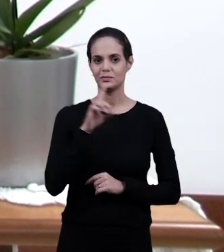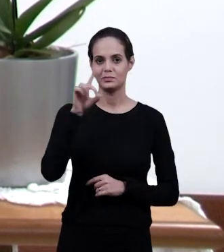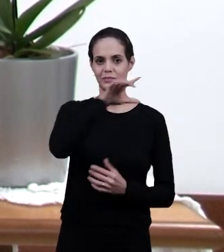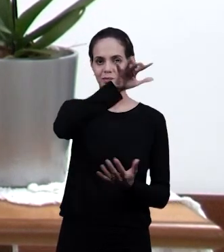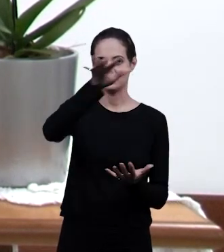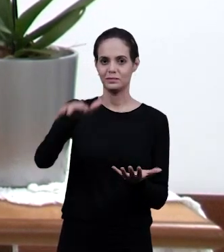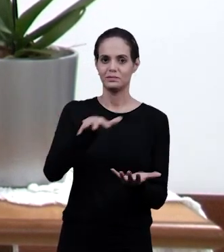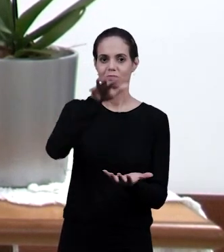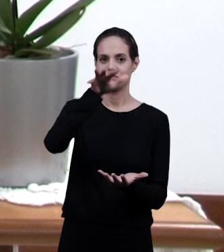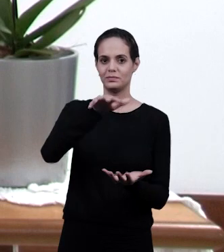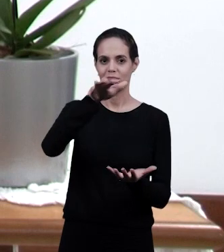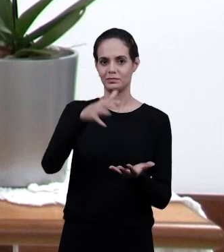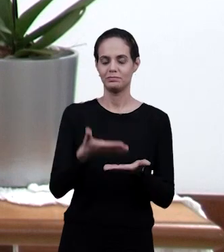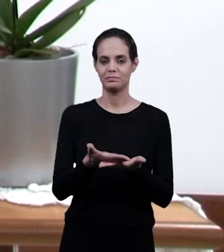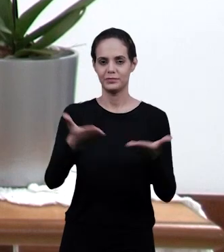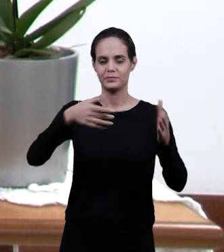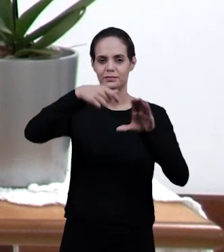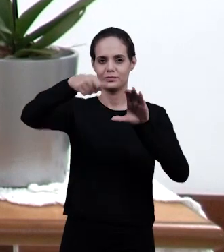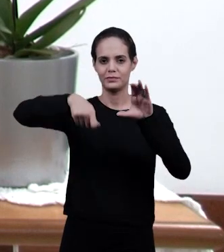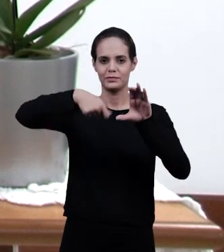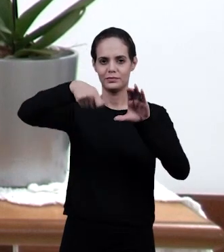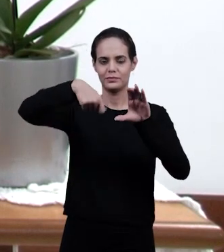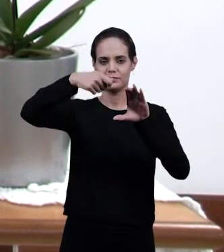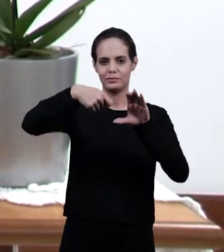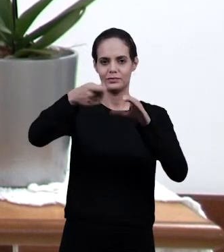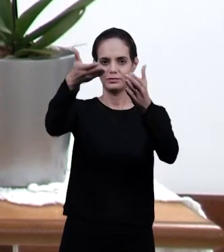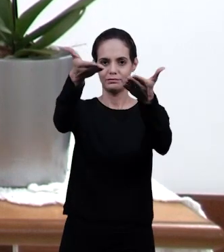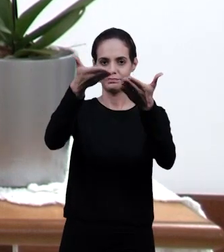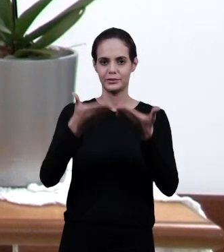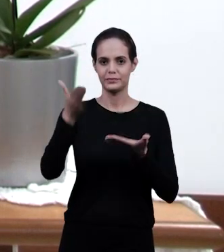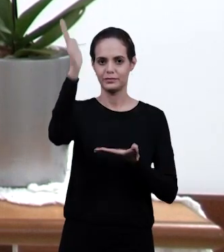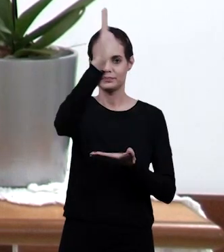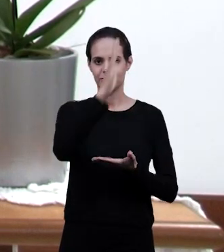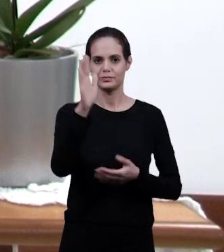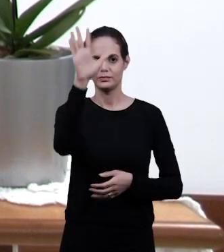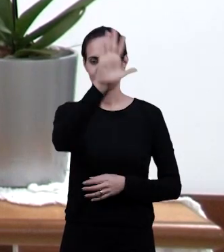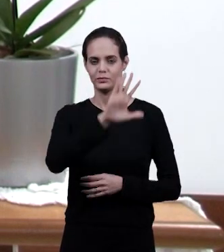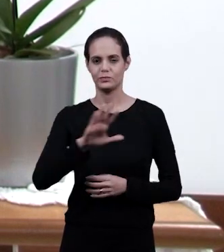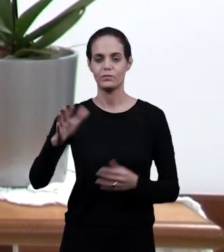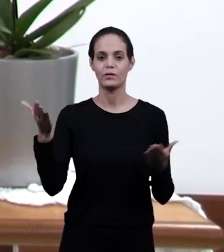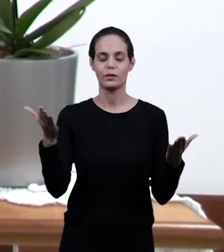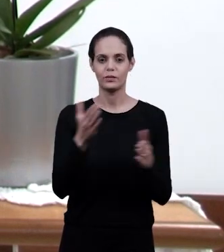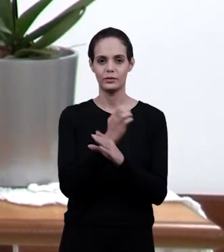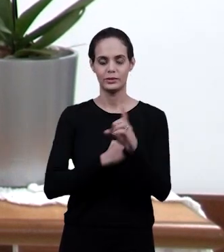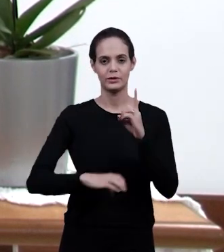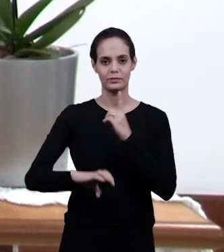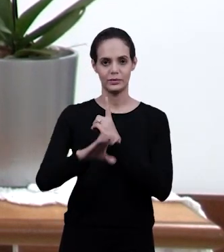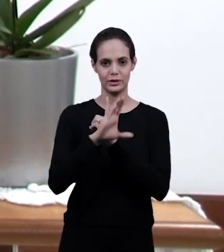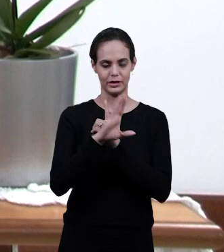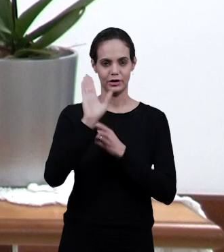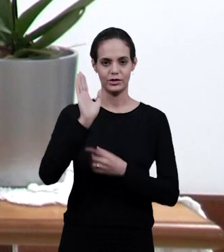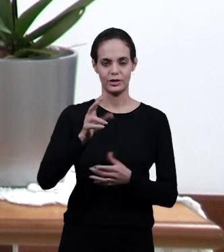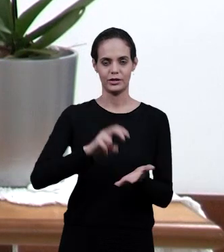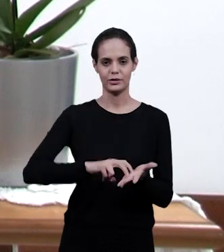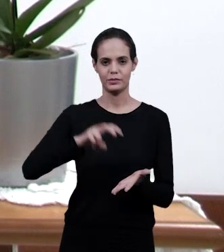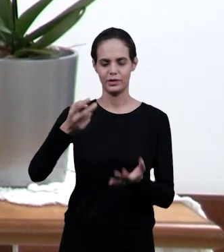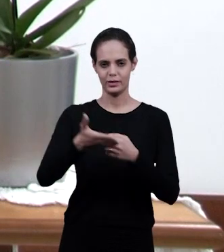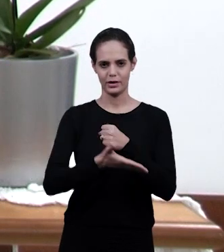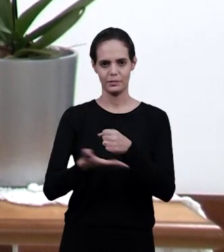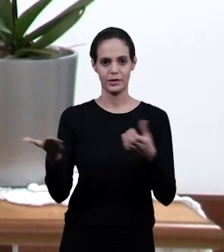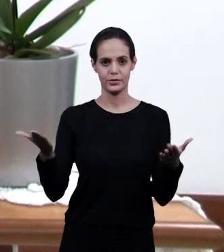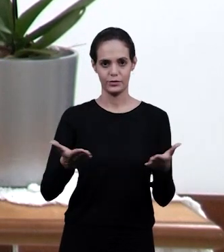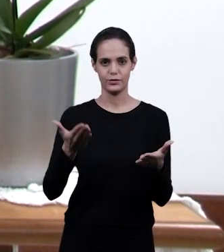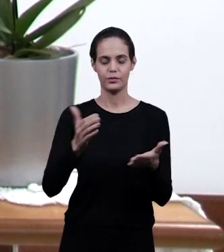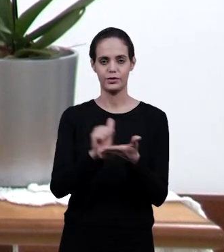dos vídeos que temos recebido de todo o Brasil. Hoje cedo tivemos a nossa escola bíblica dominical, que é a base do trabalho desta